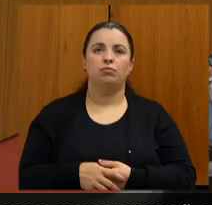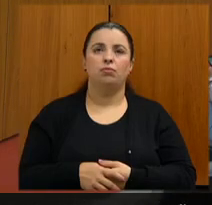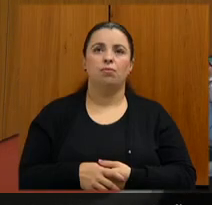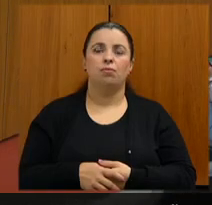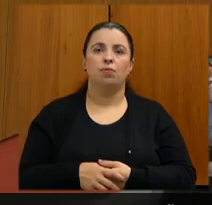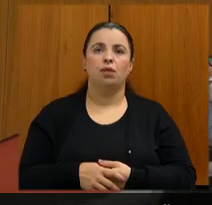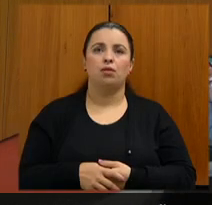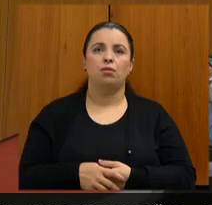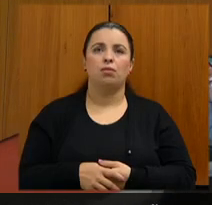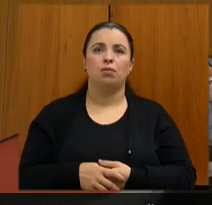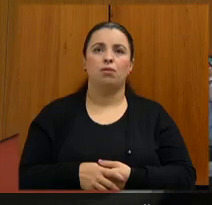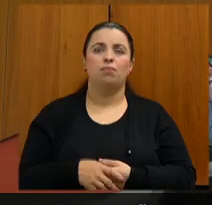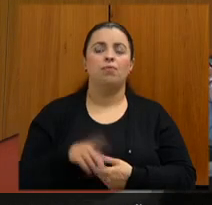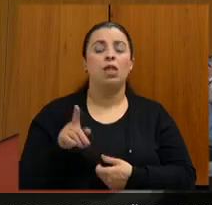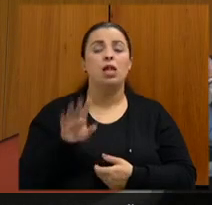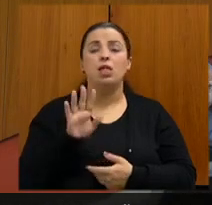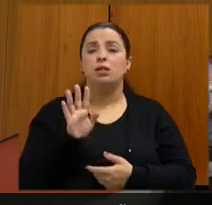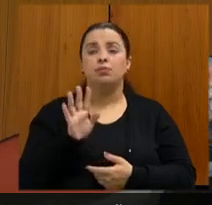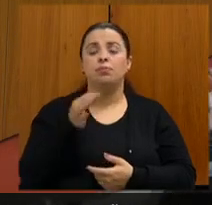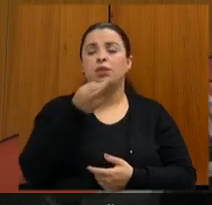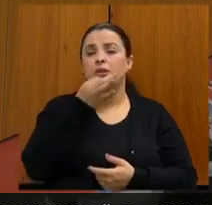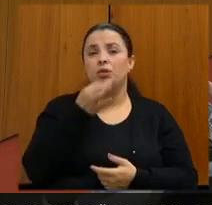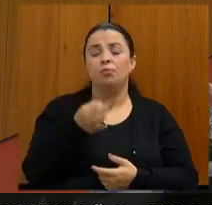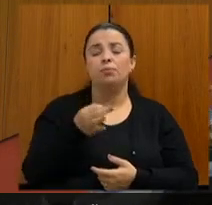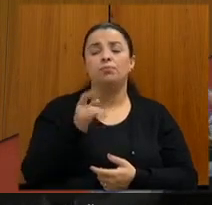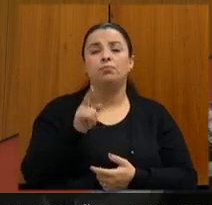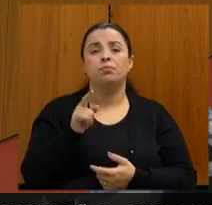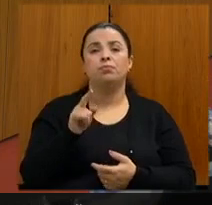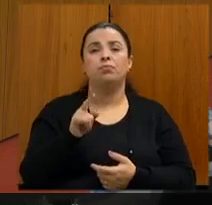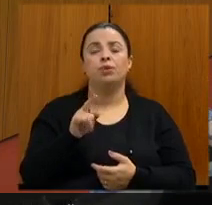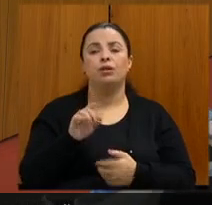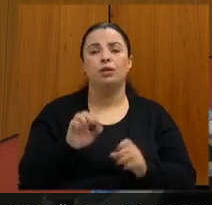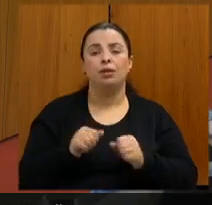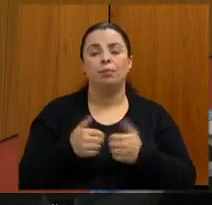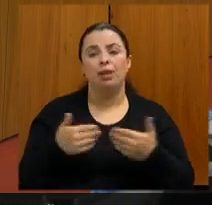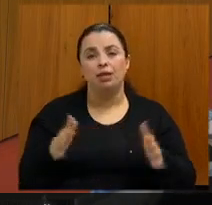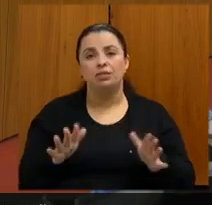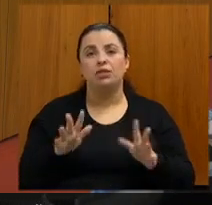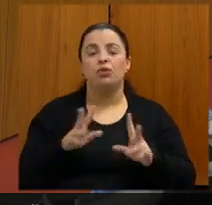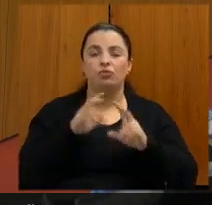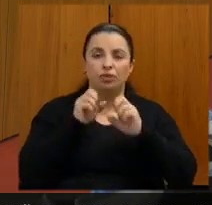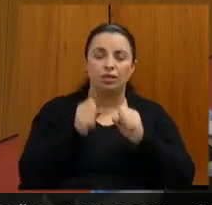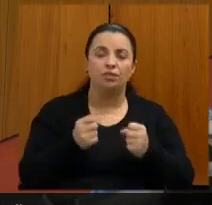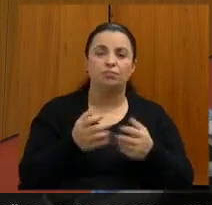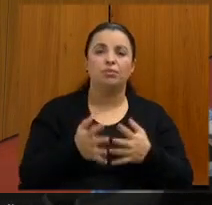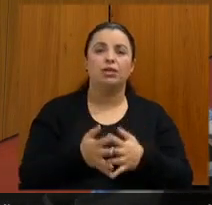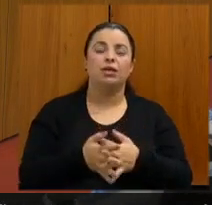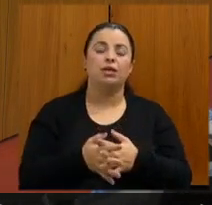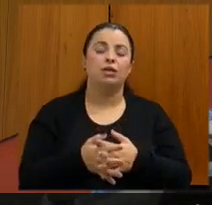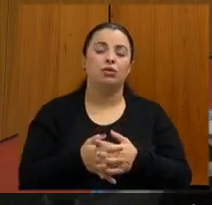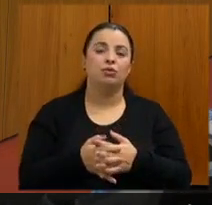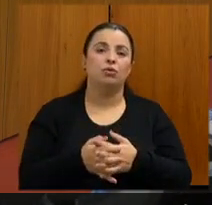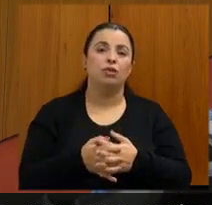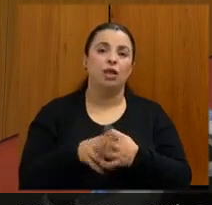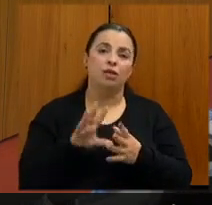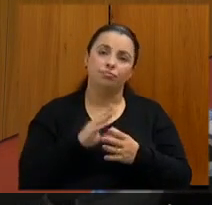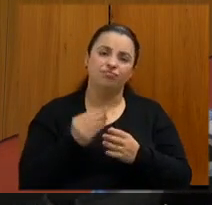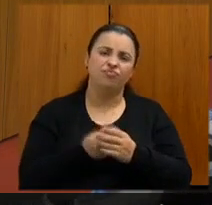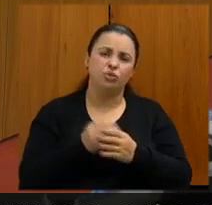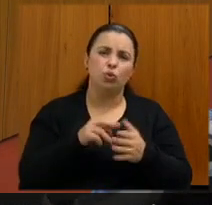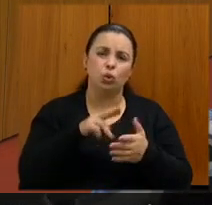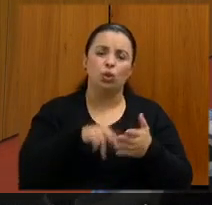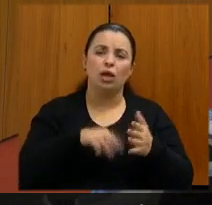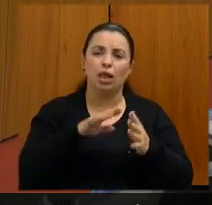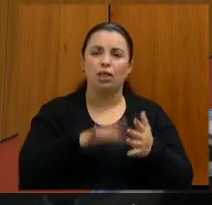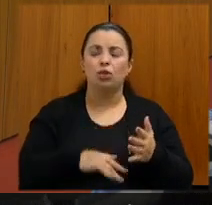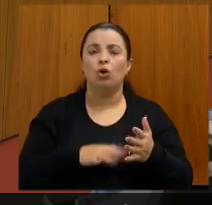sugerindo a criação fortalecimento acho que empresta ao dia é só aí entra o relatório né o centro